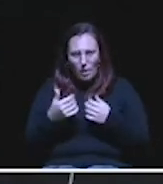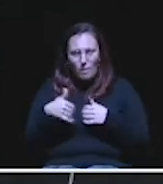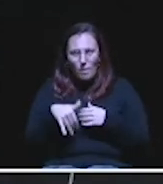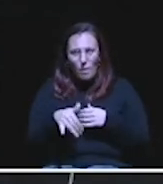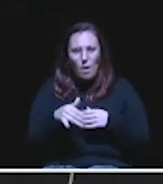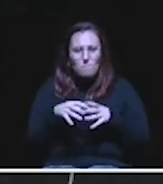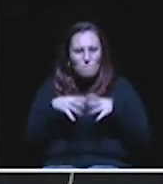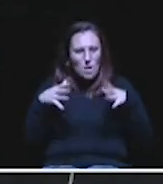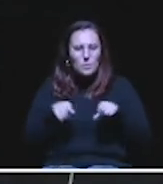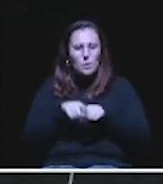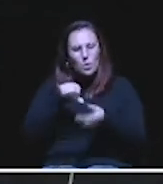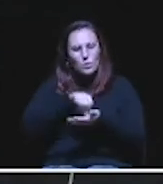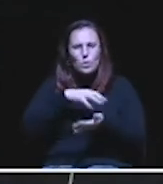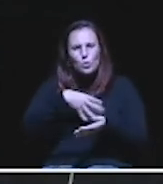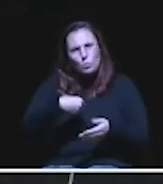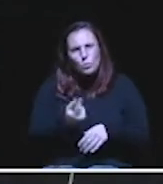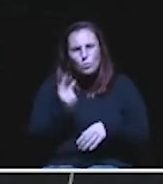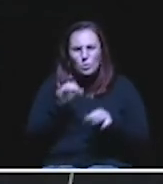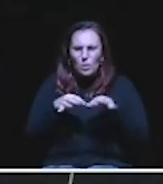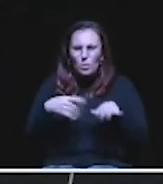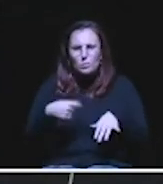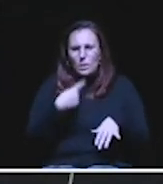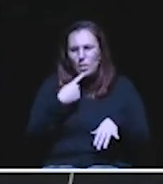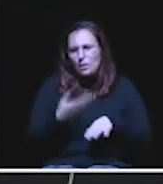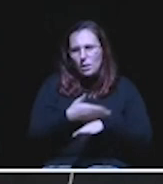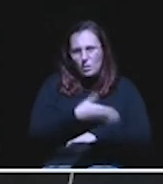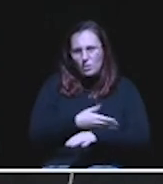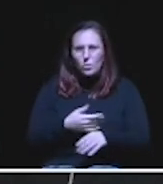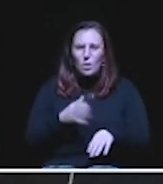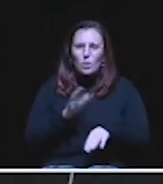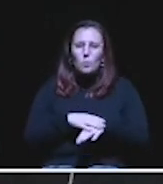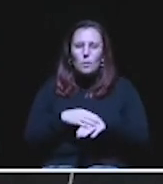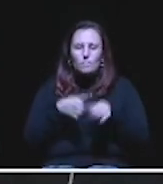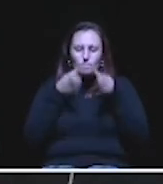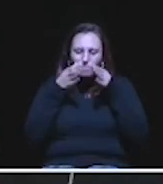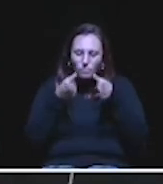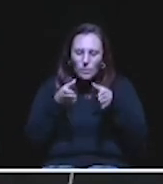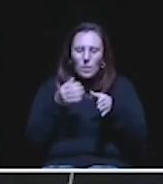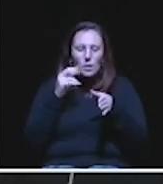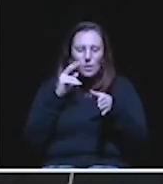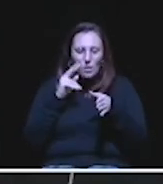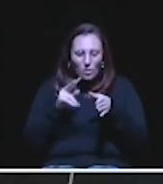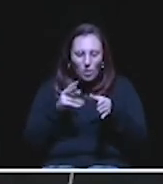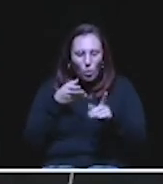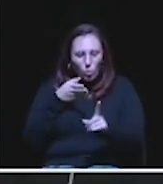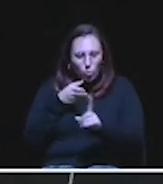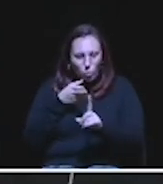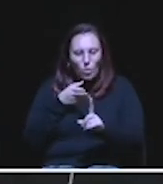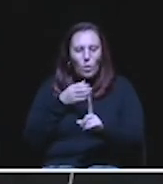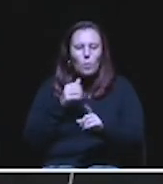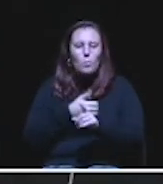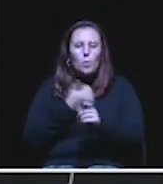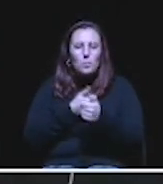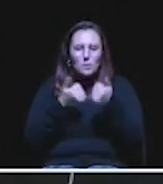mas não vai ser o centro do mundo, como o Sr. Presidente afirmou. É importante não perder o foco do que é melhor para a cidade, do que é o